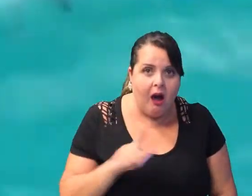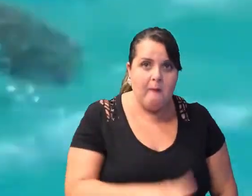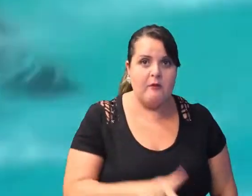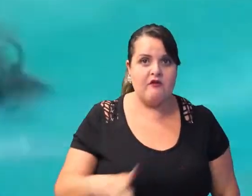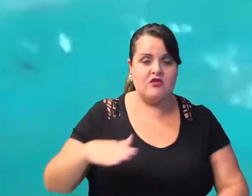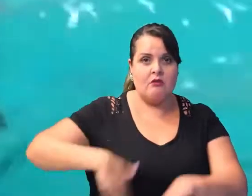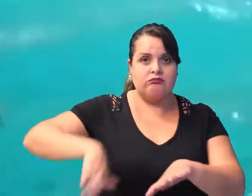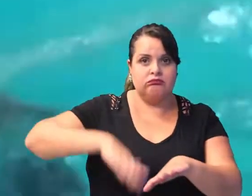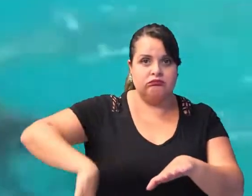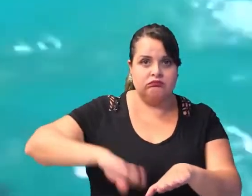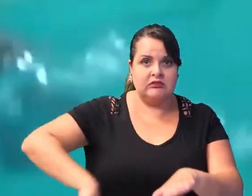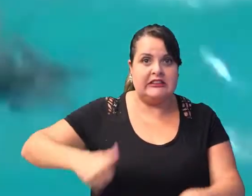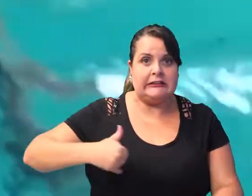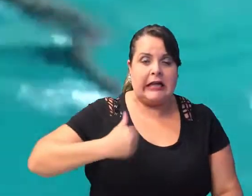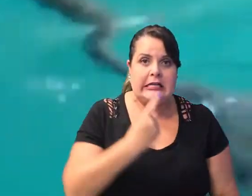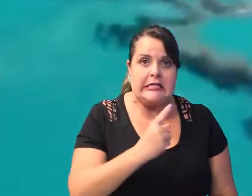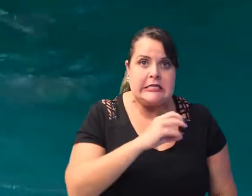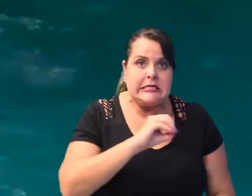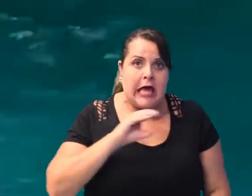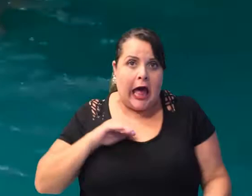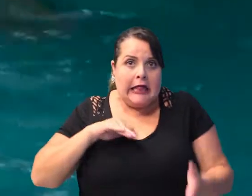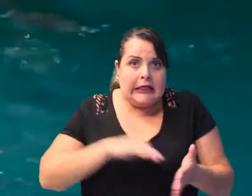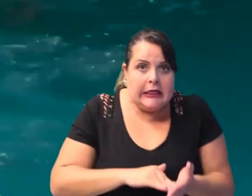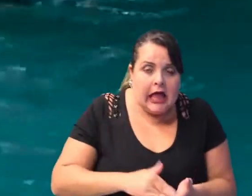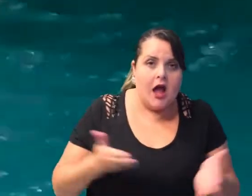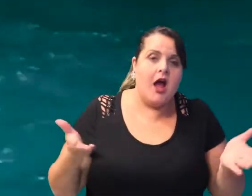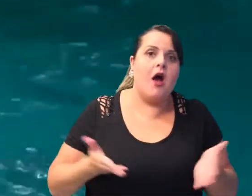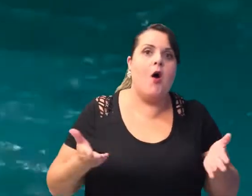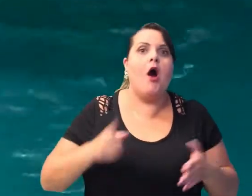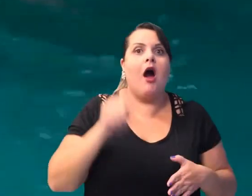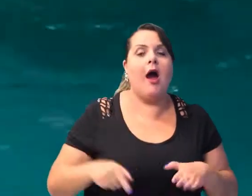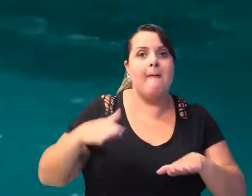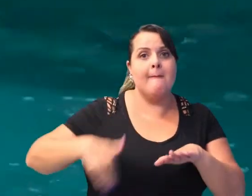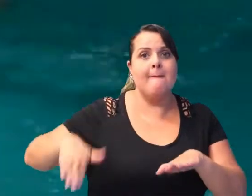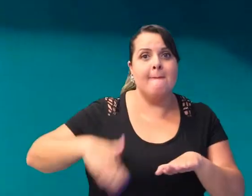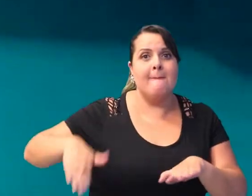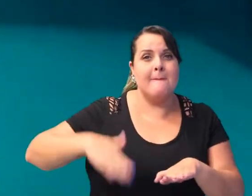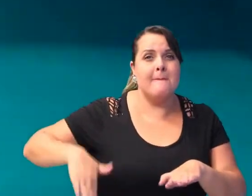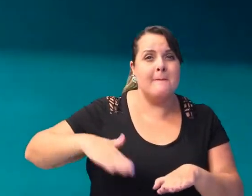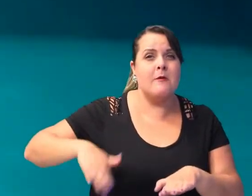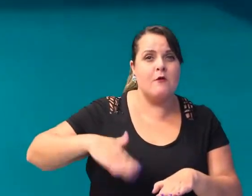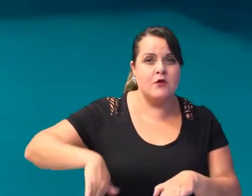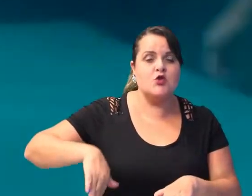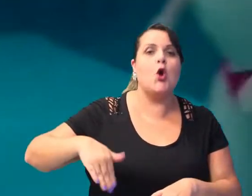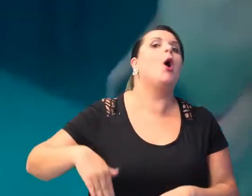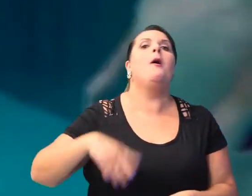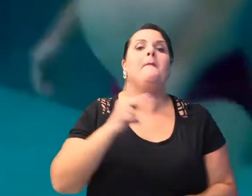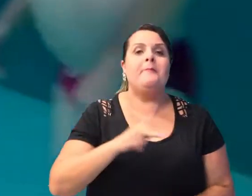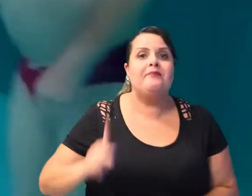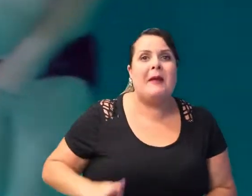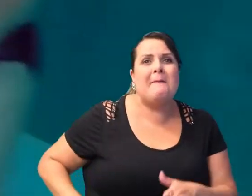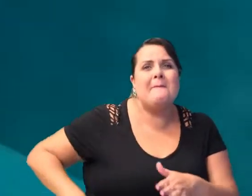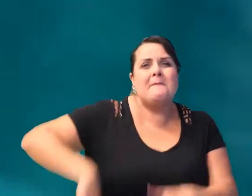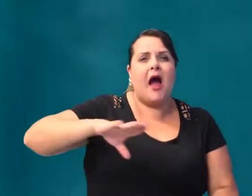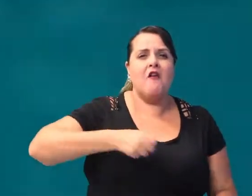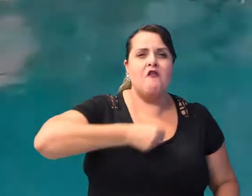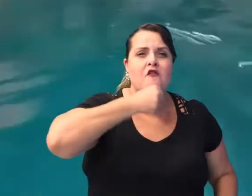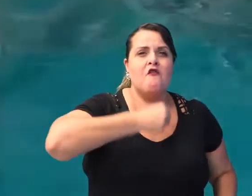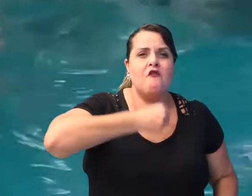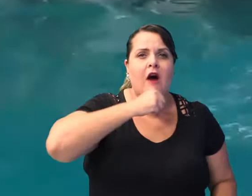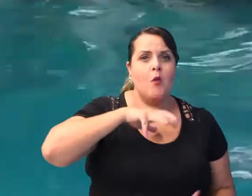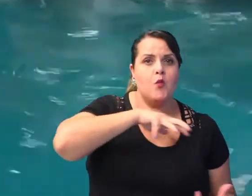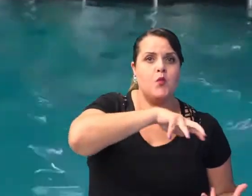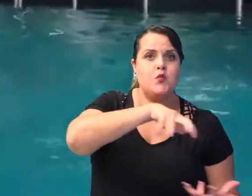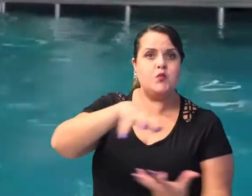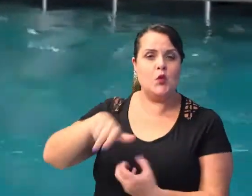é isso mesmo aos 100 anos de idade o berlinense load no kuchi valec é o professor de natação mais velho do mundo desde os 15 anos